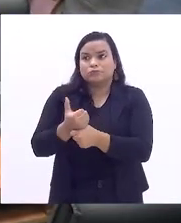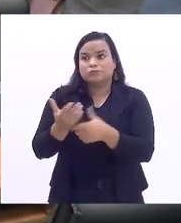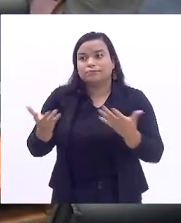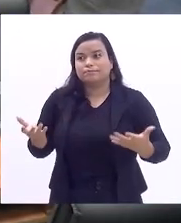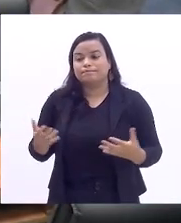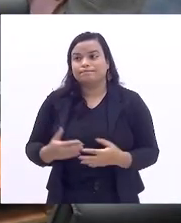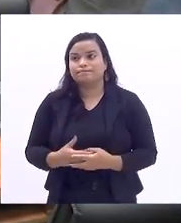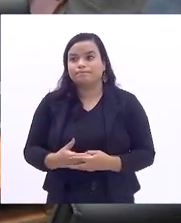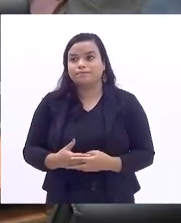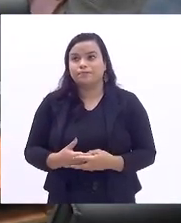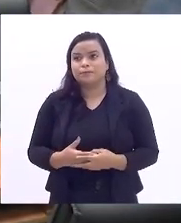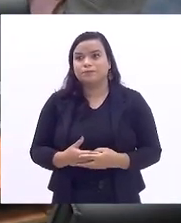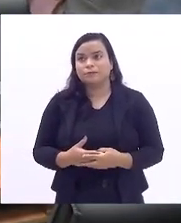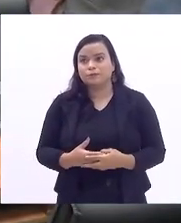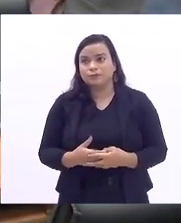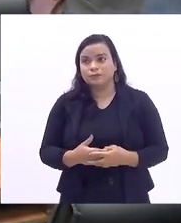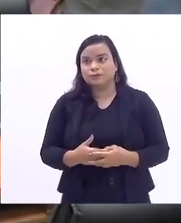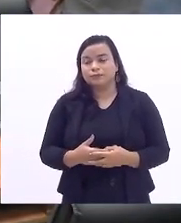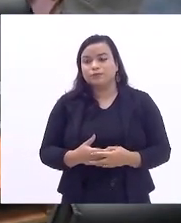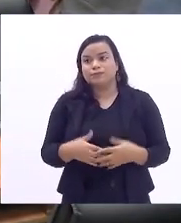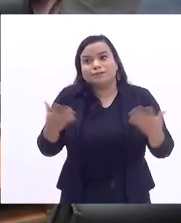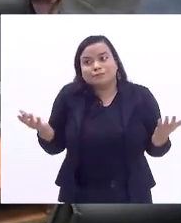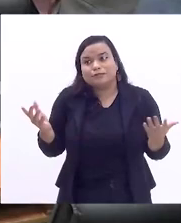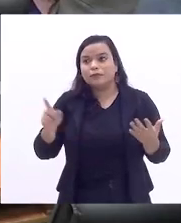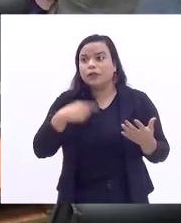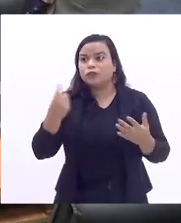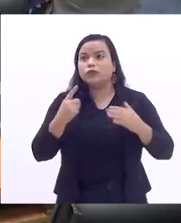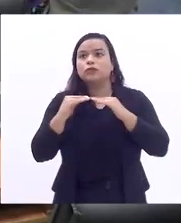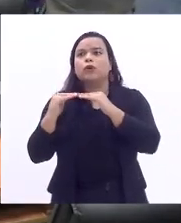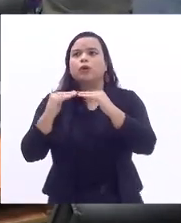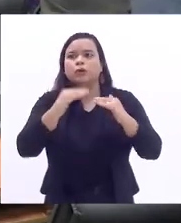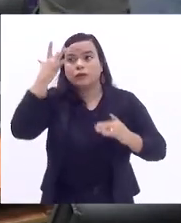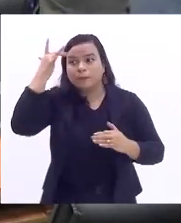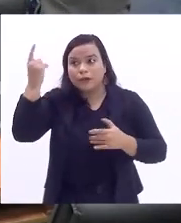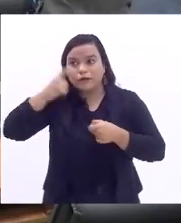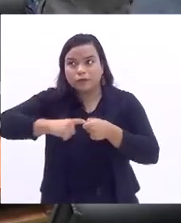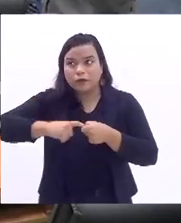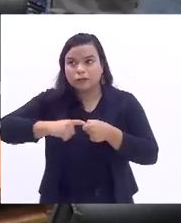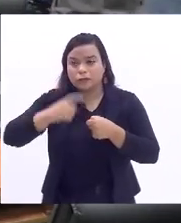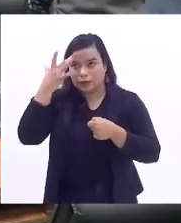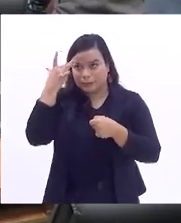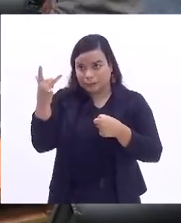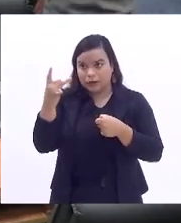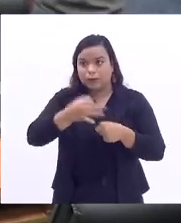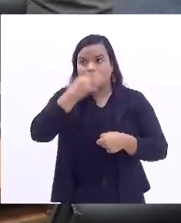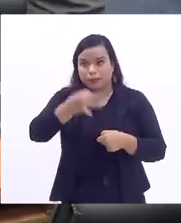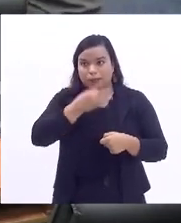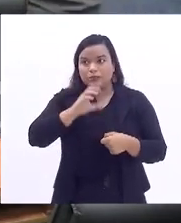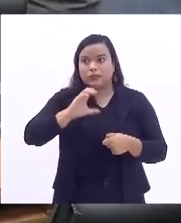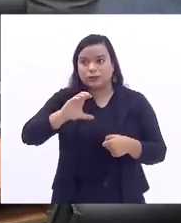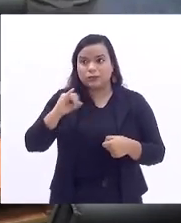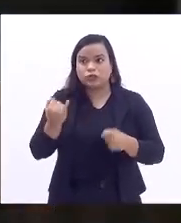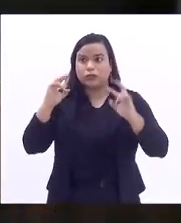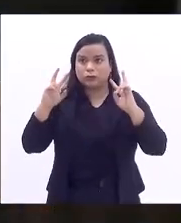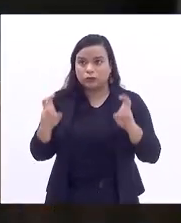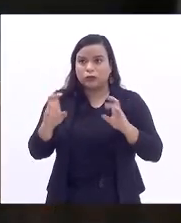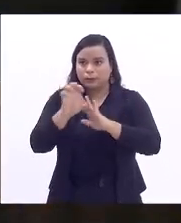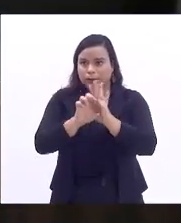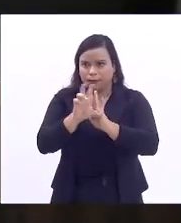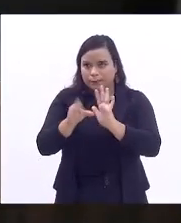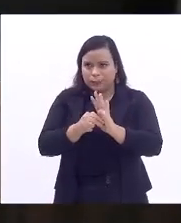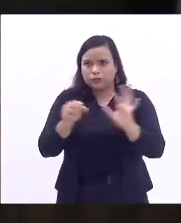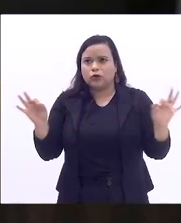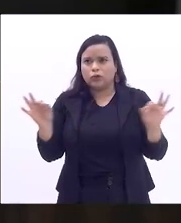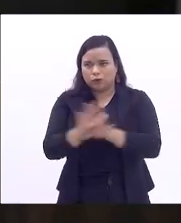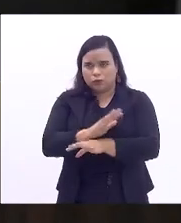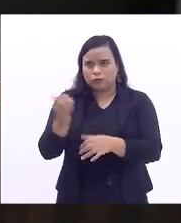isso é claro que foi a gente concorda mas amanhã retorna e apanharam parecida CJ sobre as emendas ele concluiu que